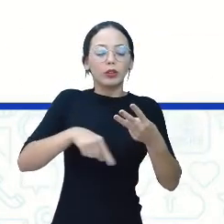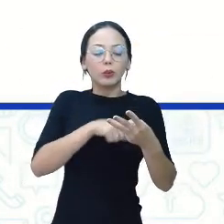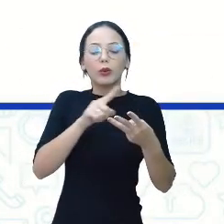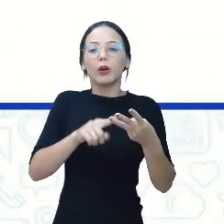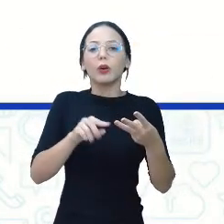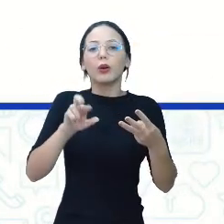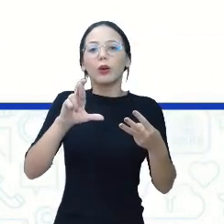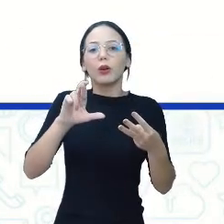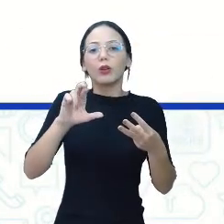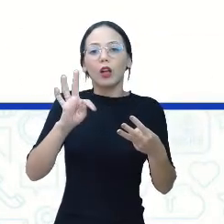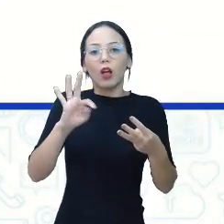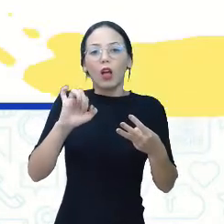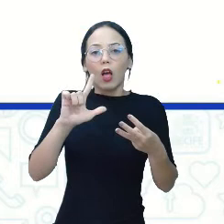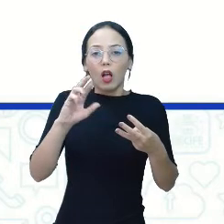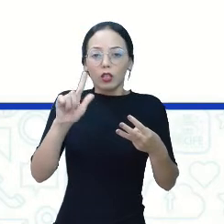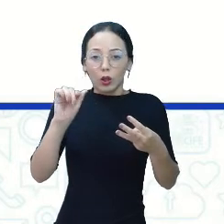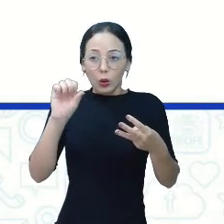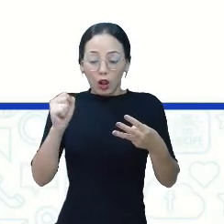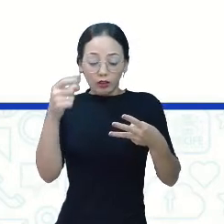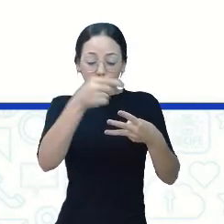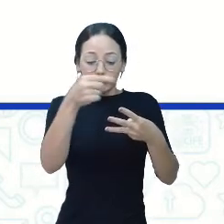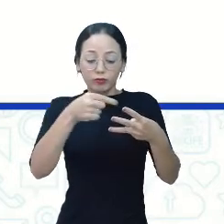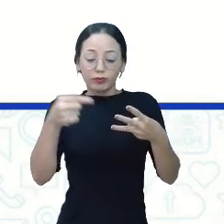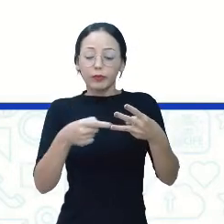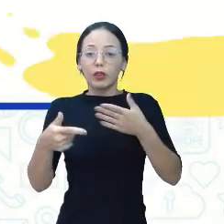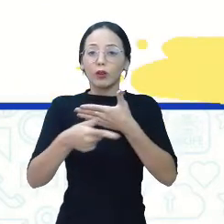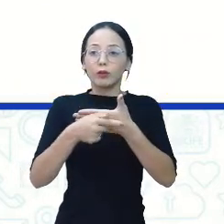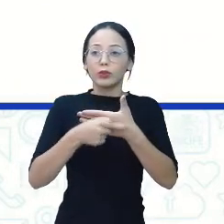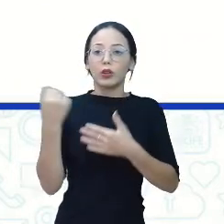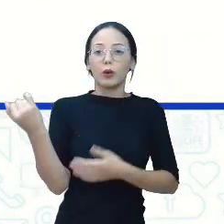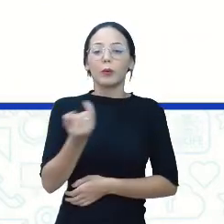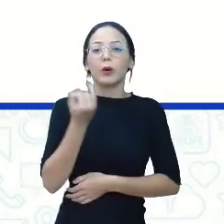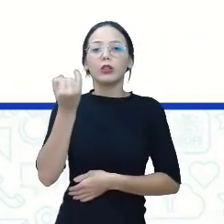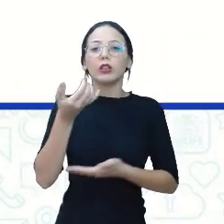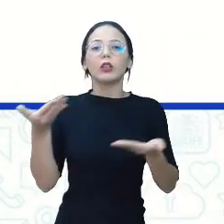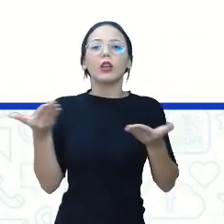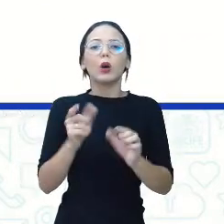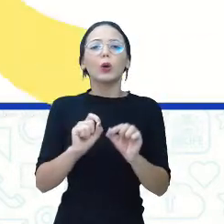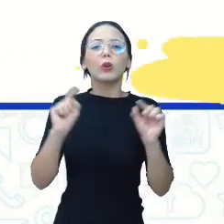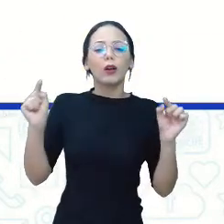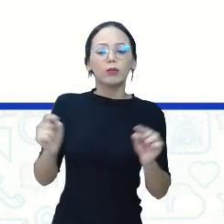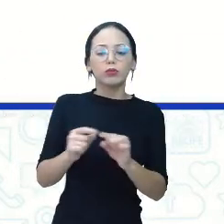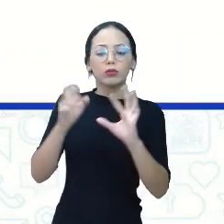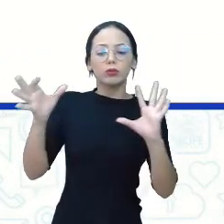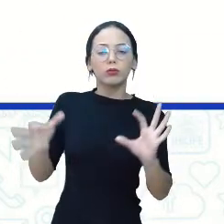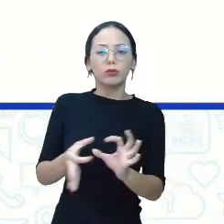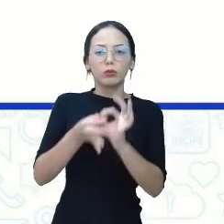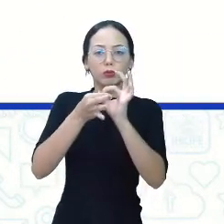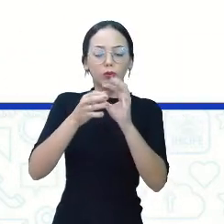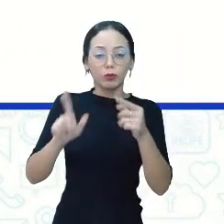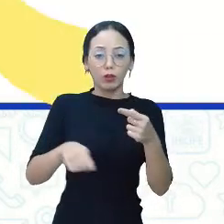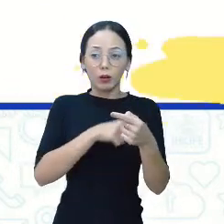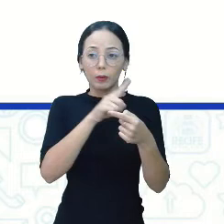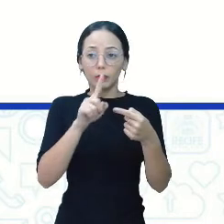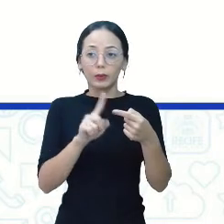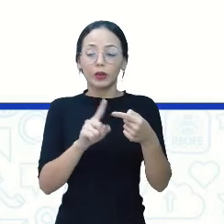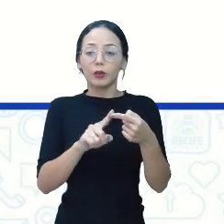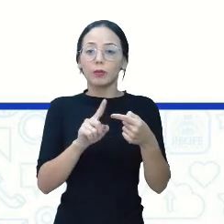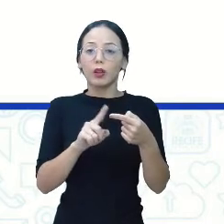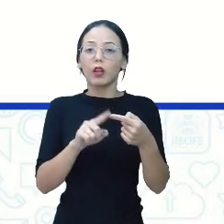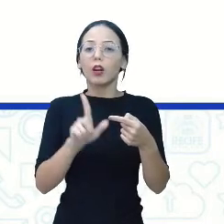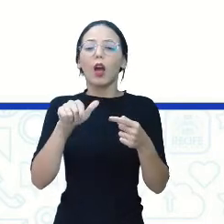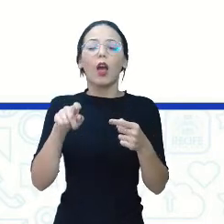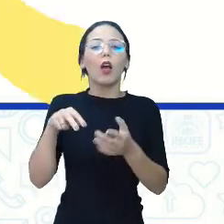reticulares. Cada uma delas tem uma função importante. Então, a gente está fazendo agora uma associação. As fibras colágenas,